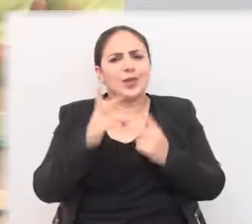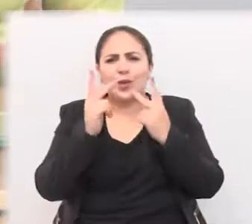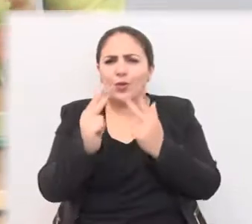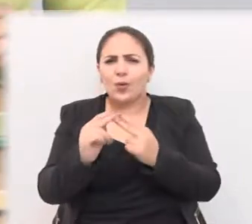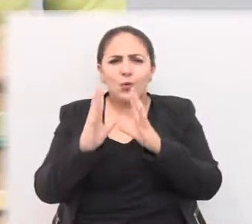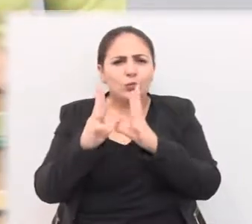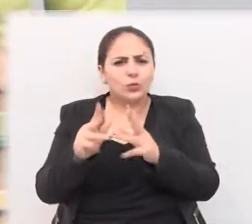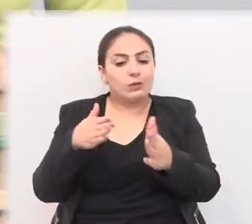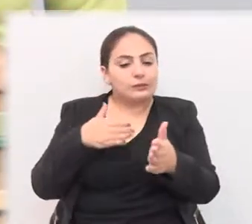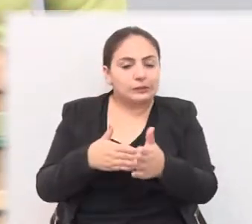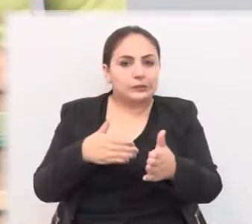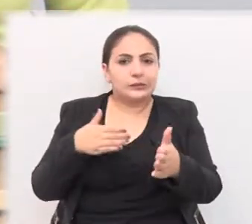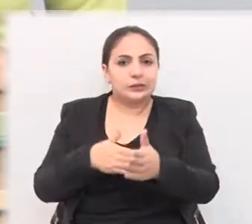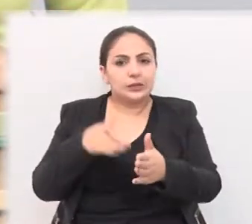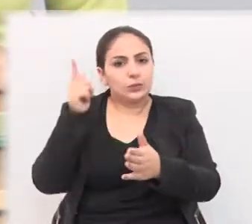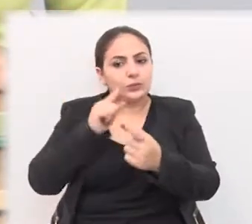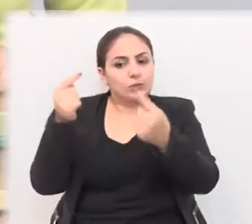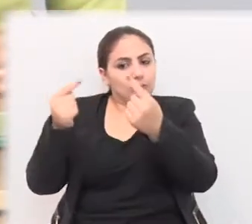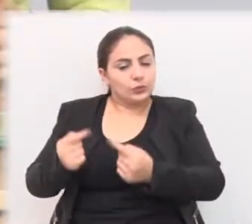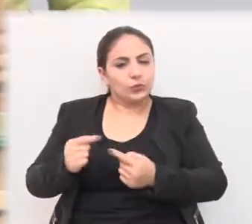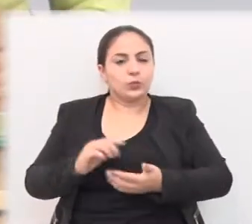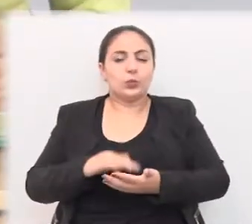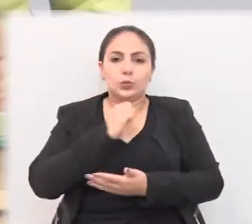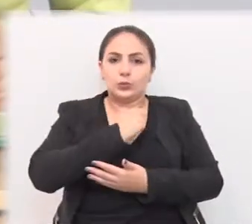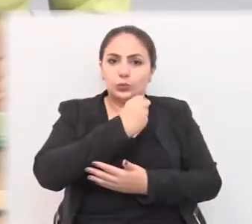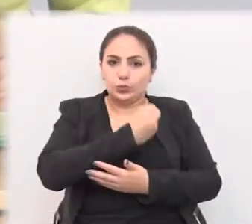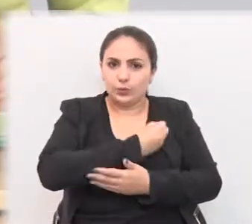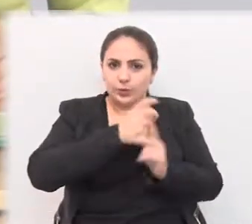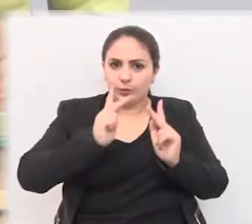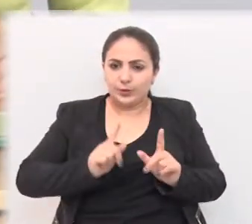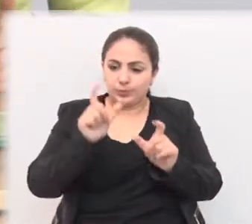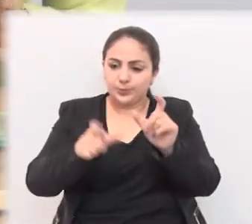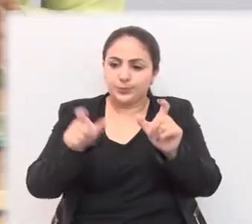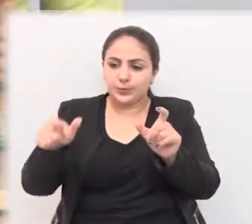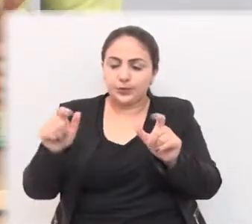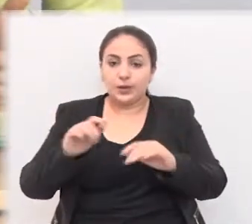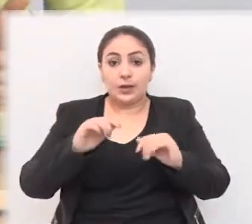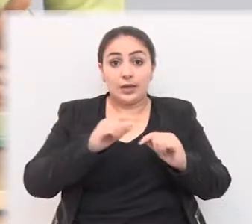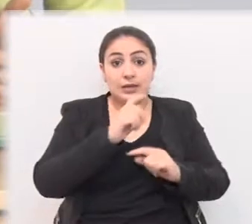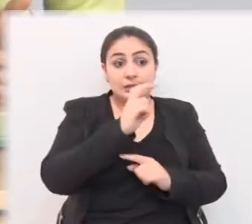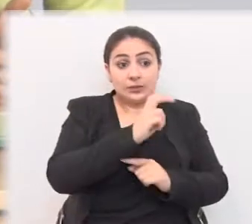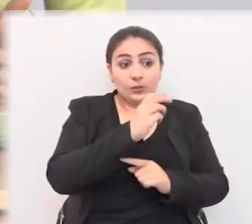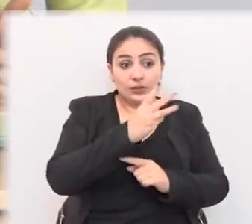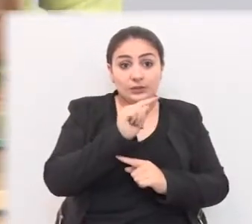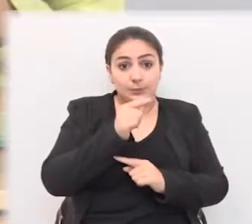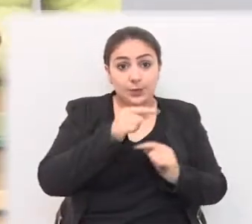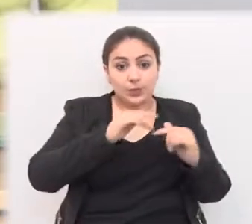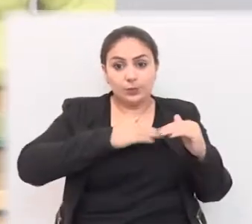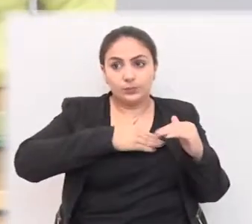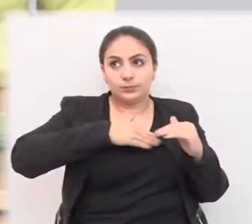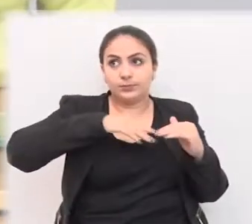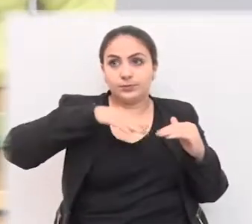com todas as limitações de estrutura, o número de passageiros saltou de 53 mil